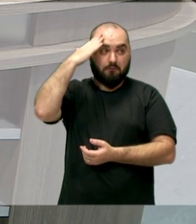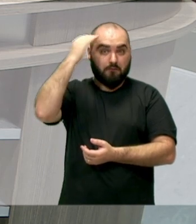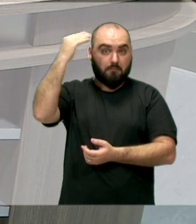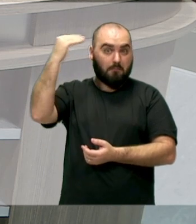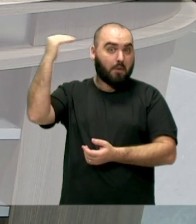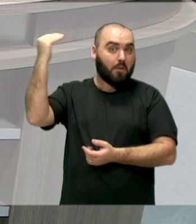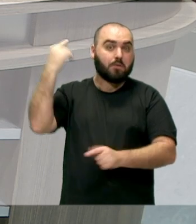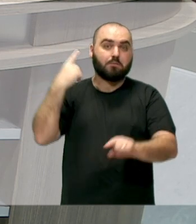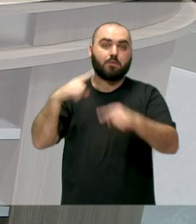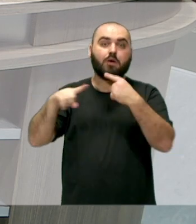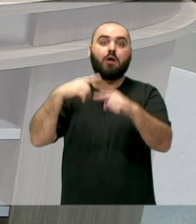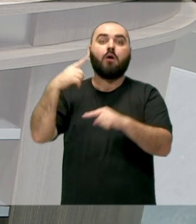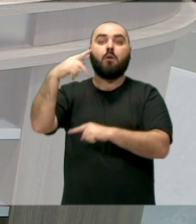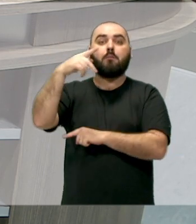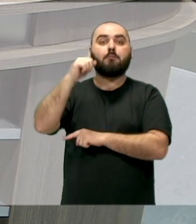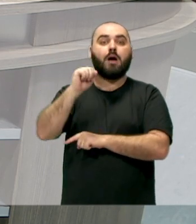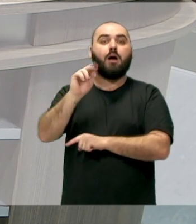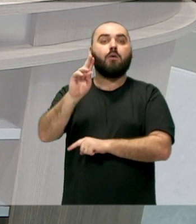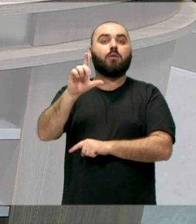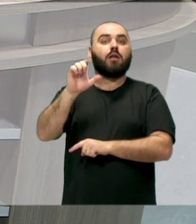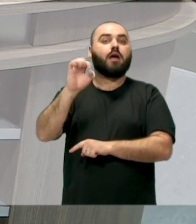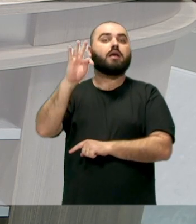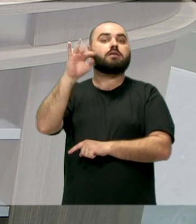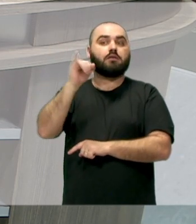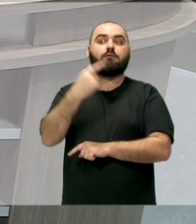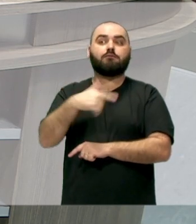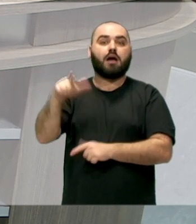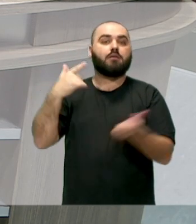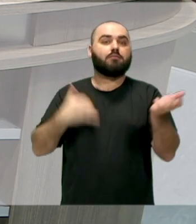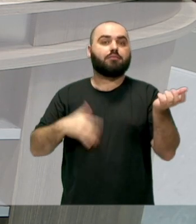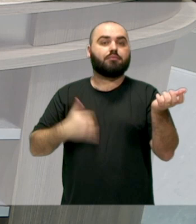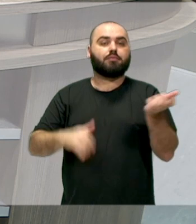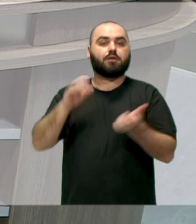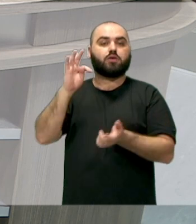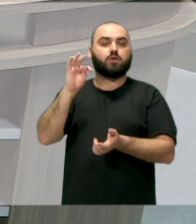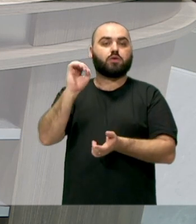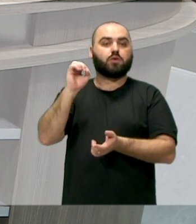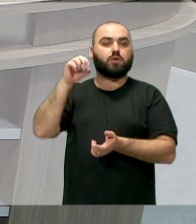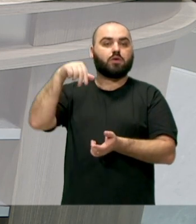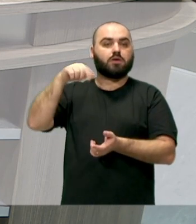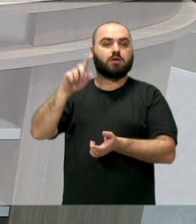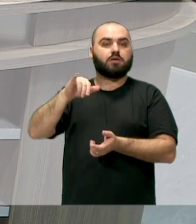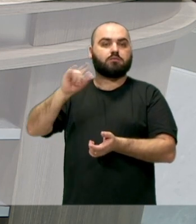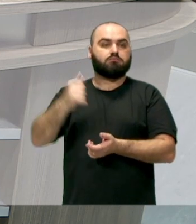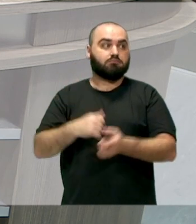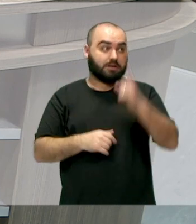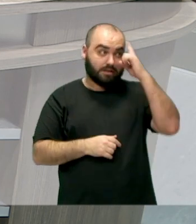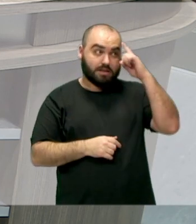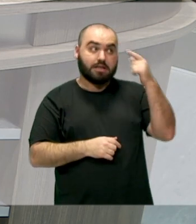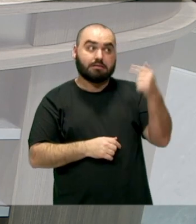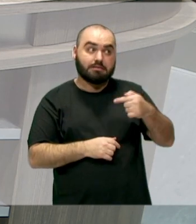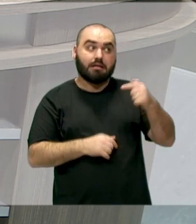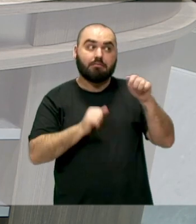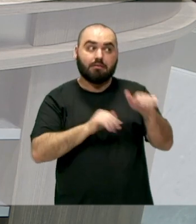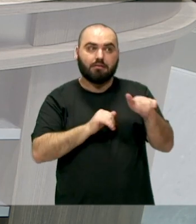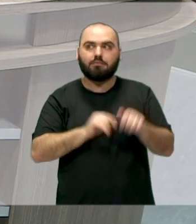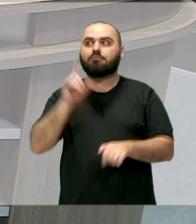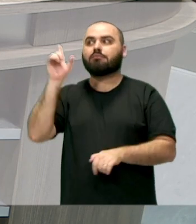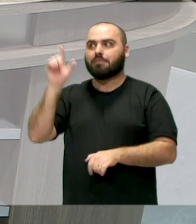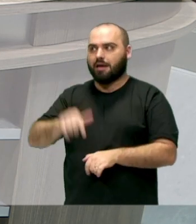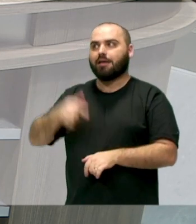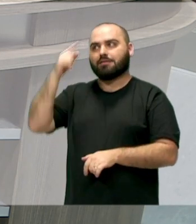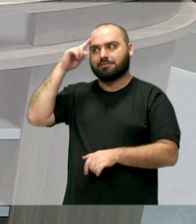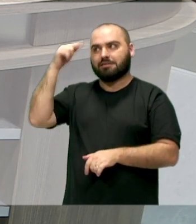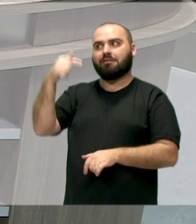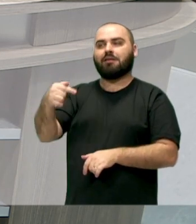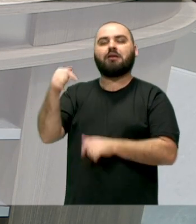Pauletti vai tocar no mesmo palco, vai tocar com o Toquinho. Então teremos Toquinho... No feriado de 7 de setembro. Toquinho no 7 de